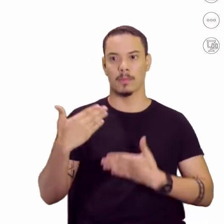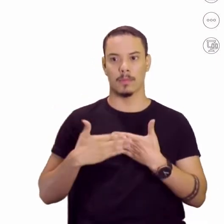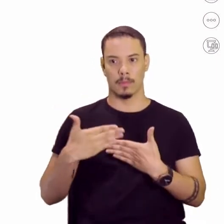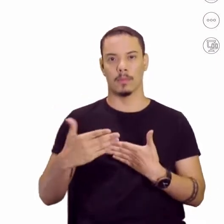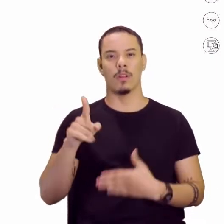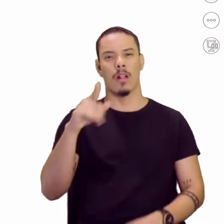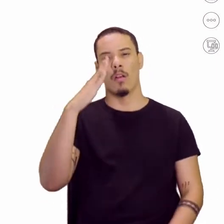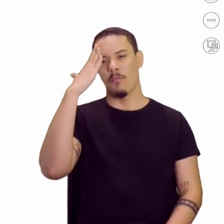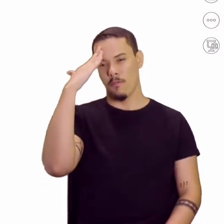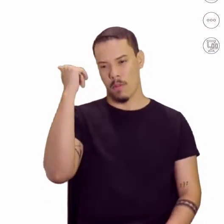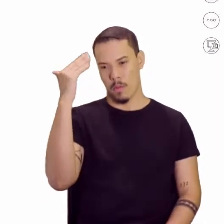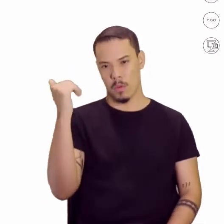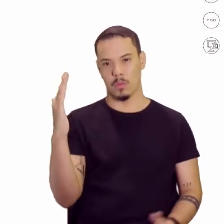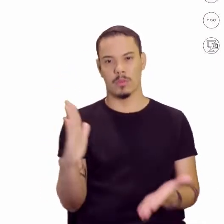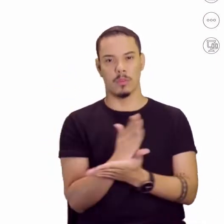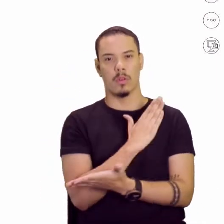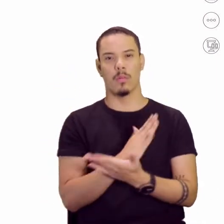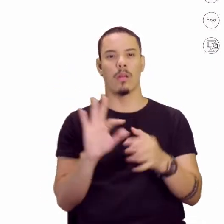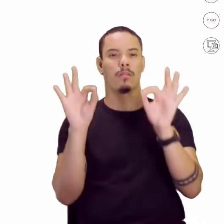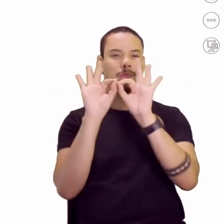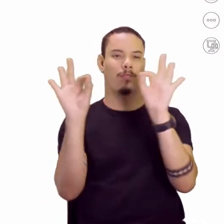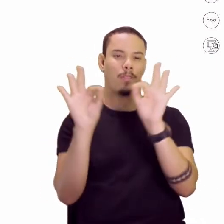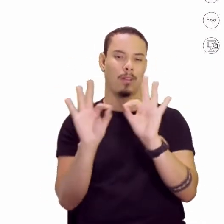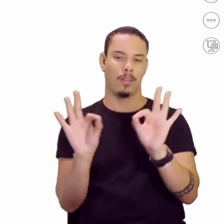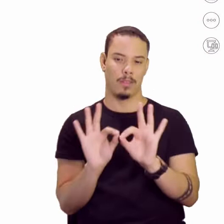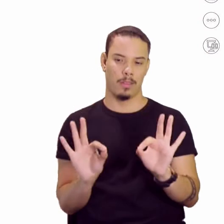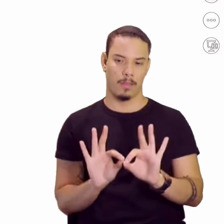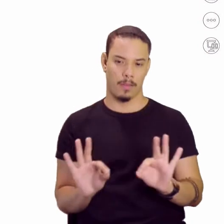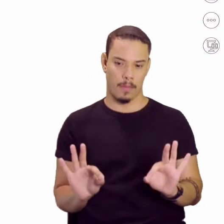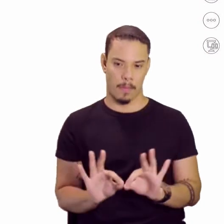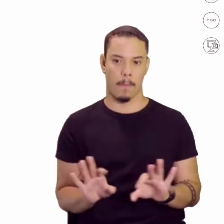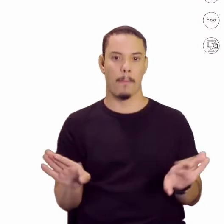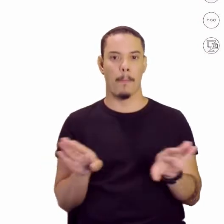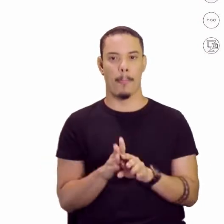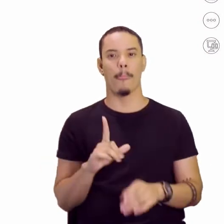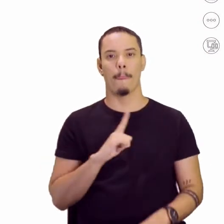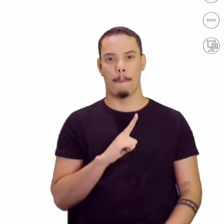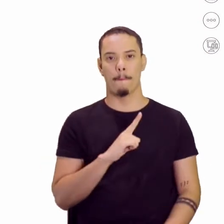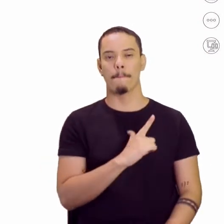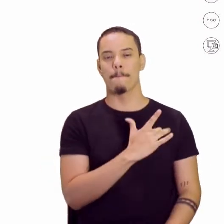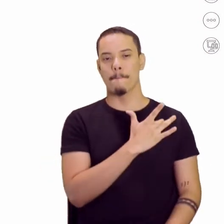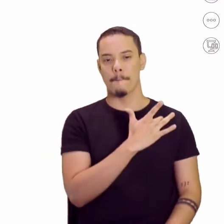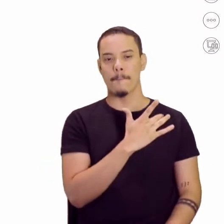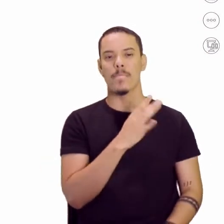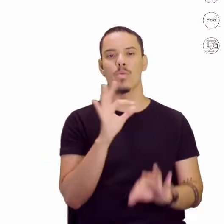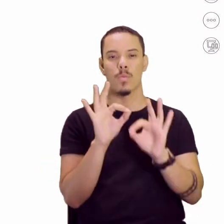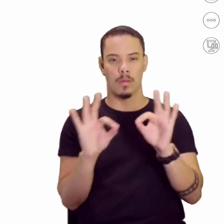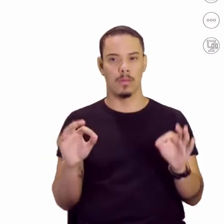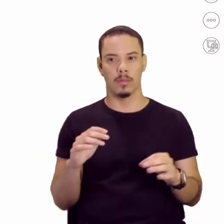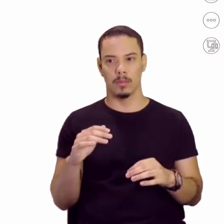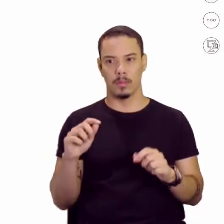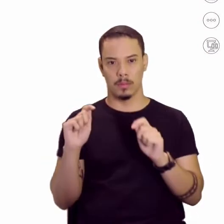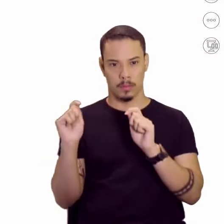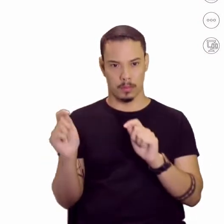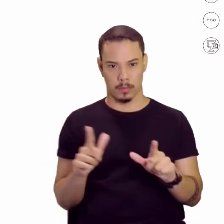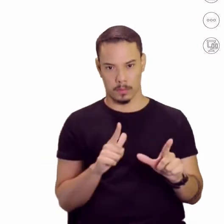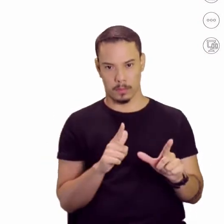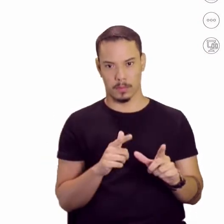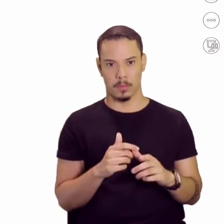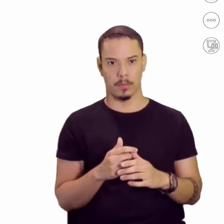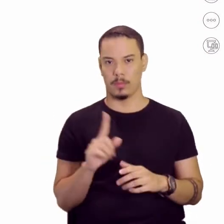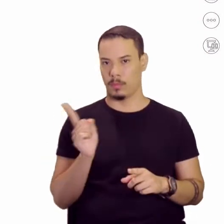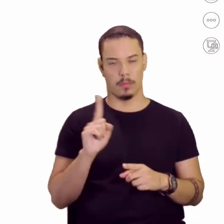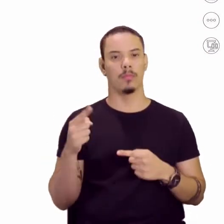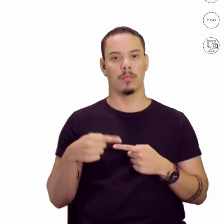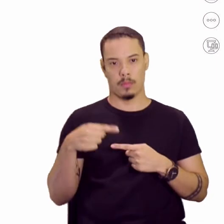ele é famoso por algumas frases deles, né? Isso. Inclusive tem uma aí que, acho que é a próxima agora, tem uma frase,